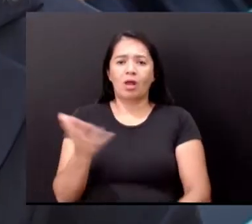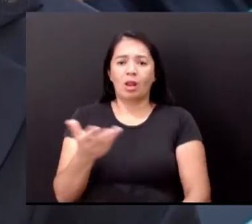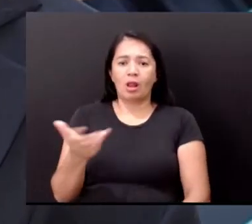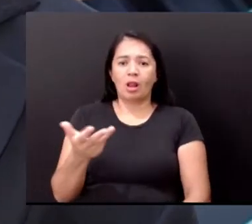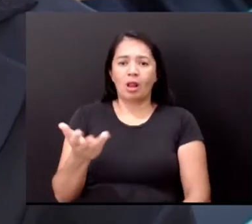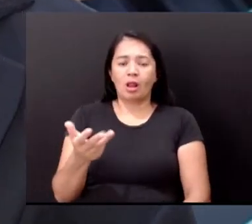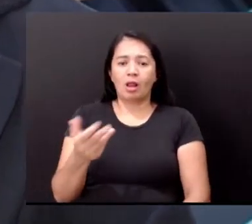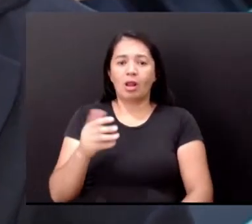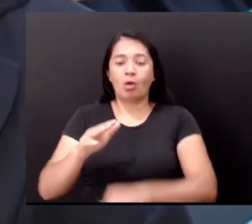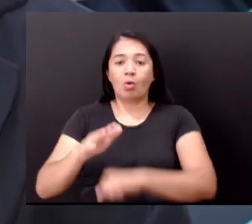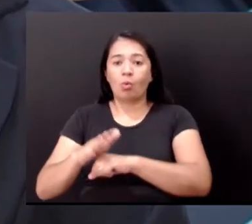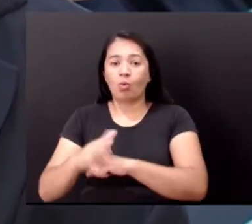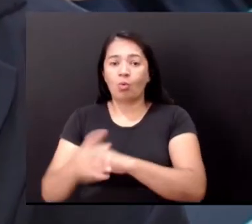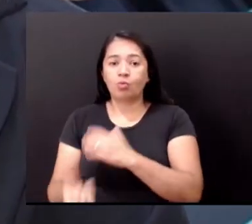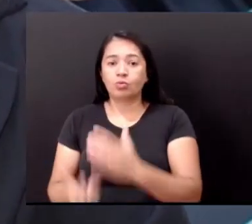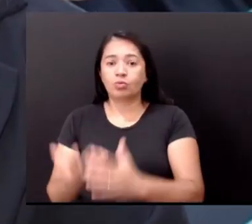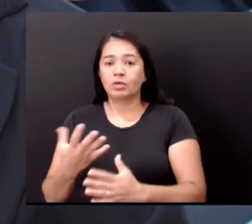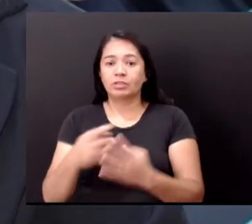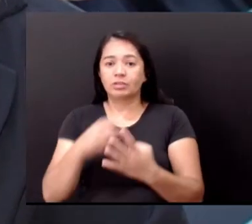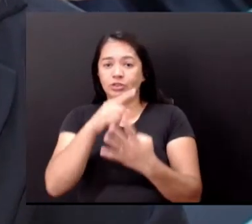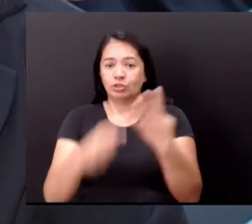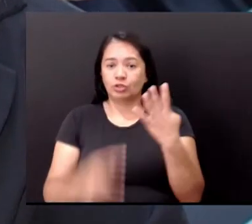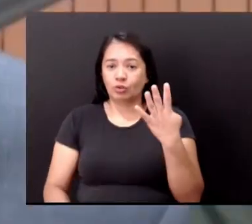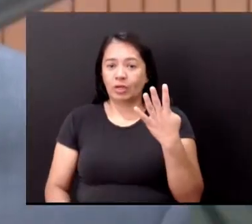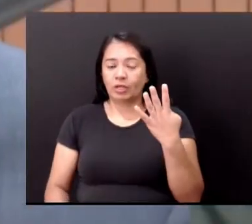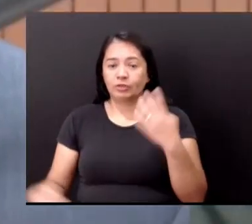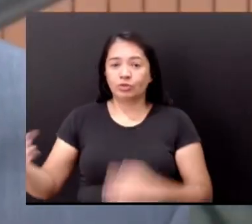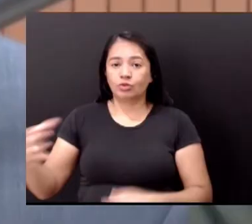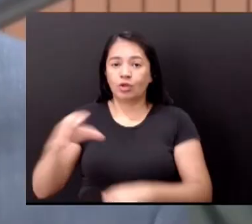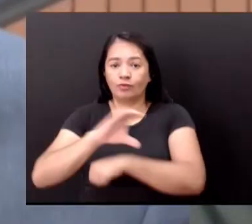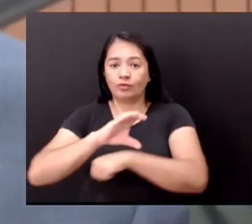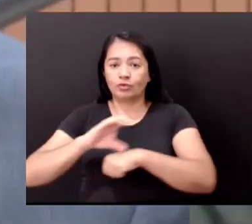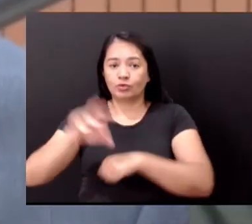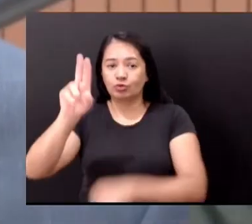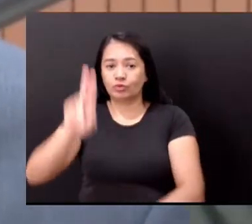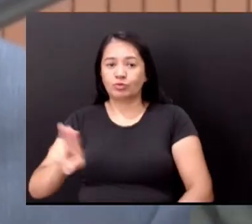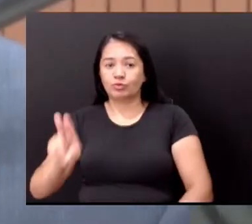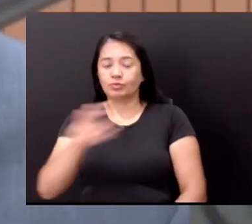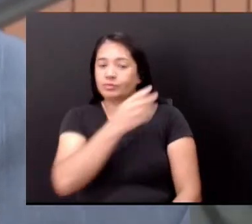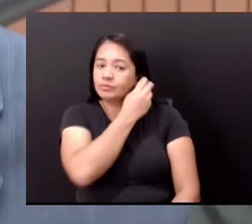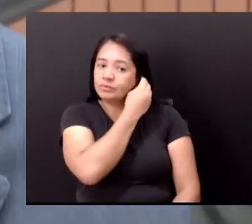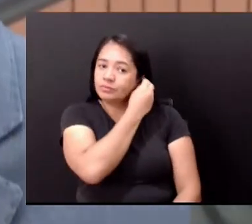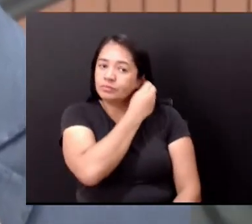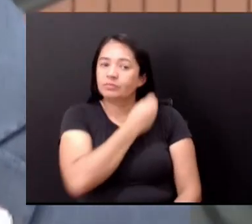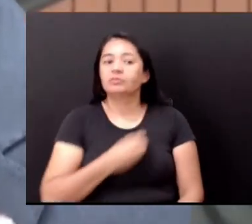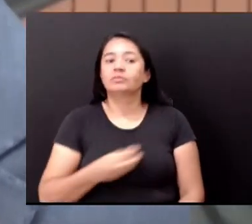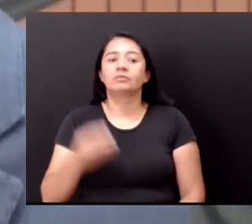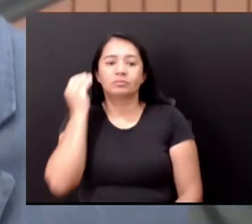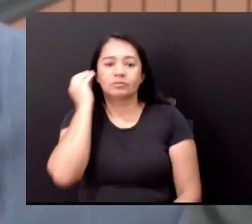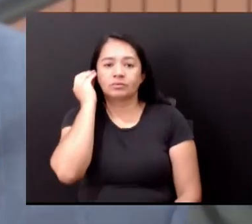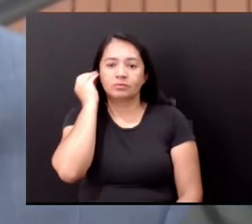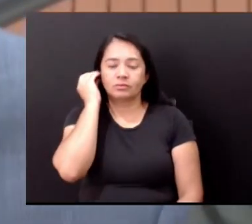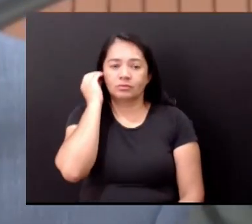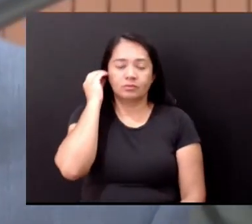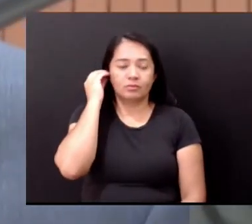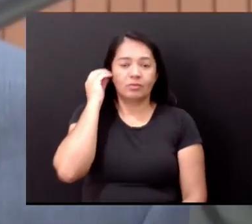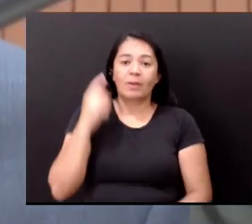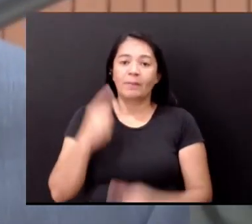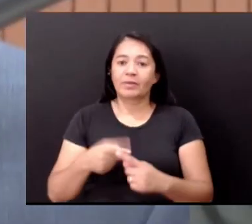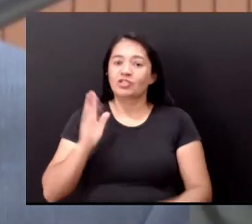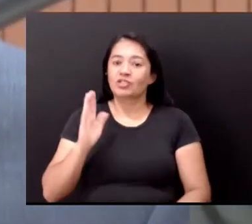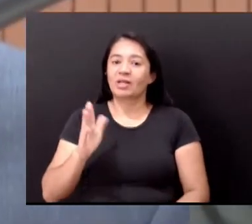de 4 novos cursos na universidade. Aluno que já está esperando para fazer o vestibular começar o ano que